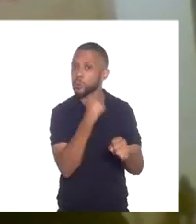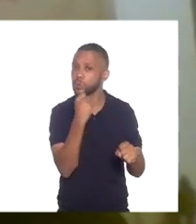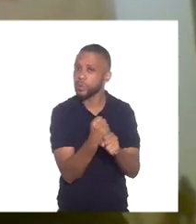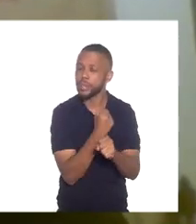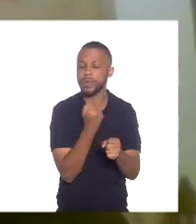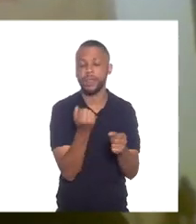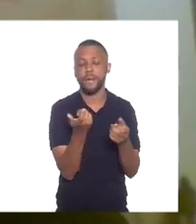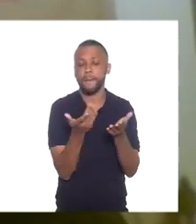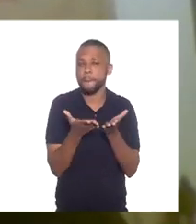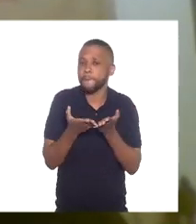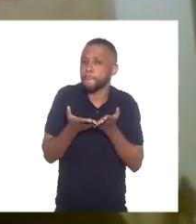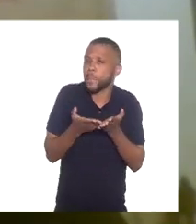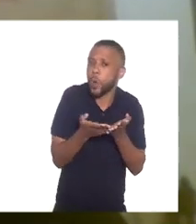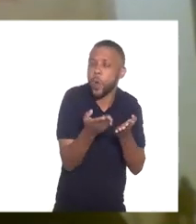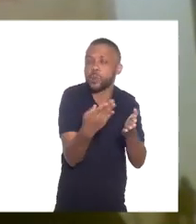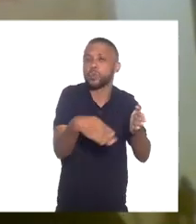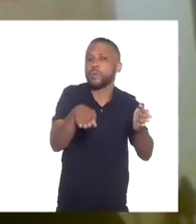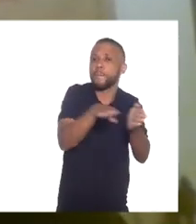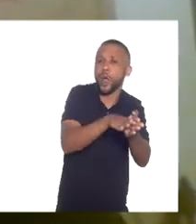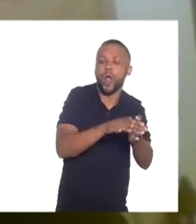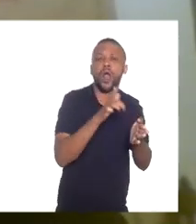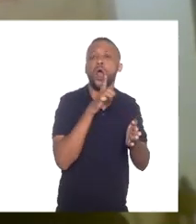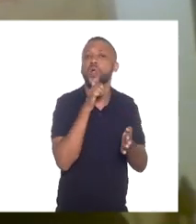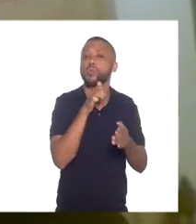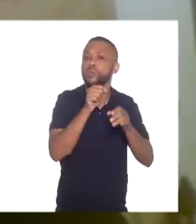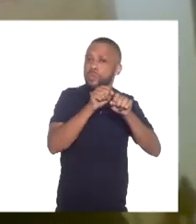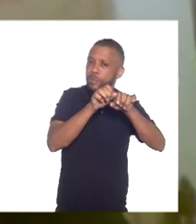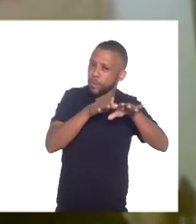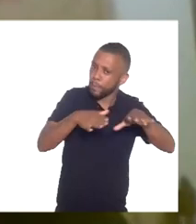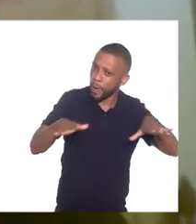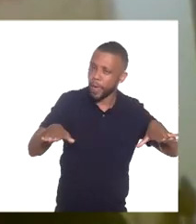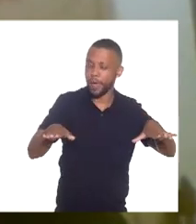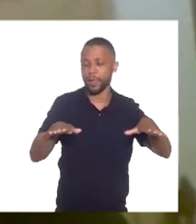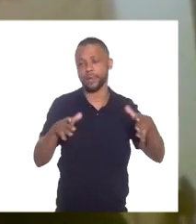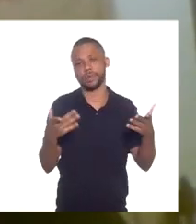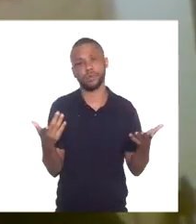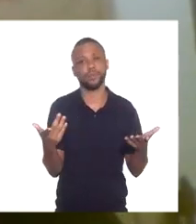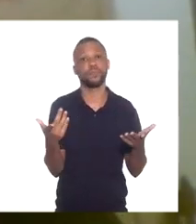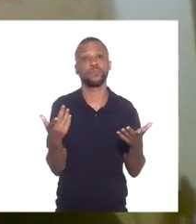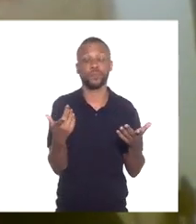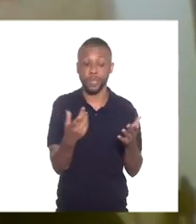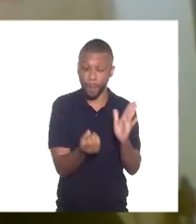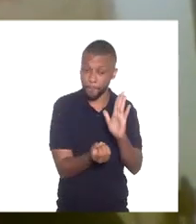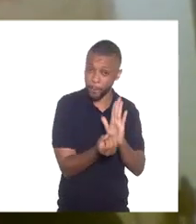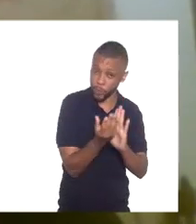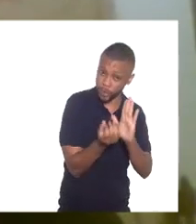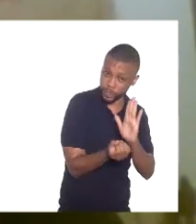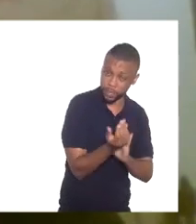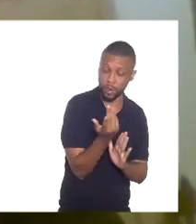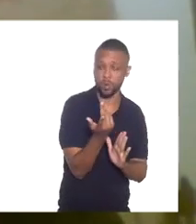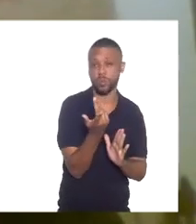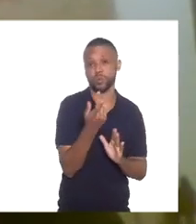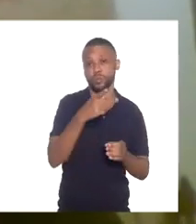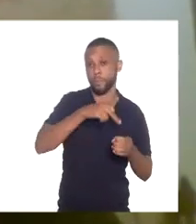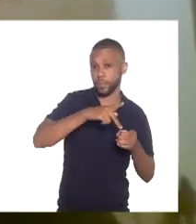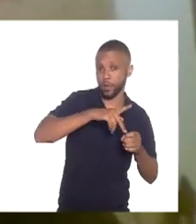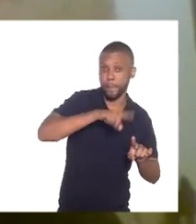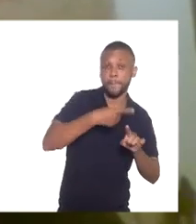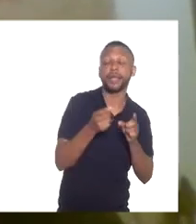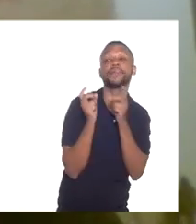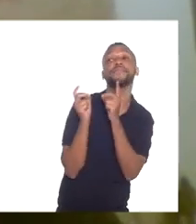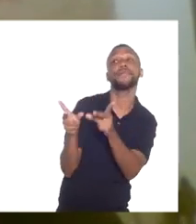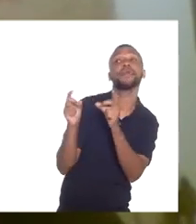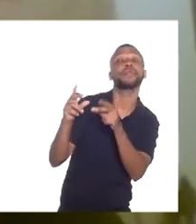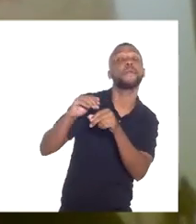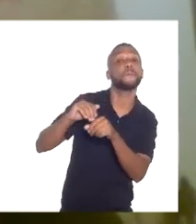para não só a produção quanto para a exportação desse petróleo. Hoje a gente já exporta cerca